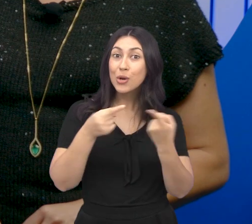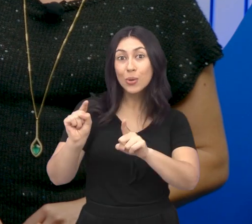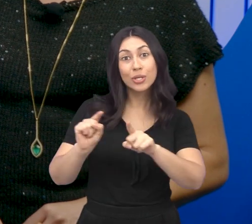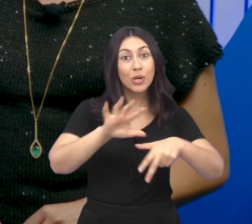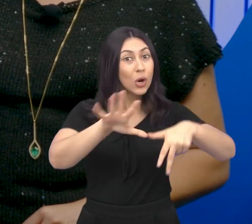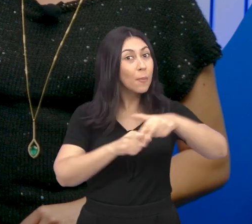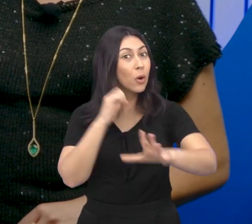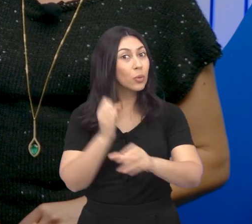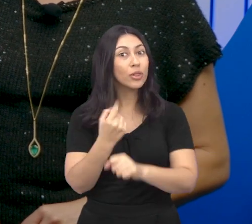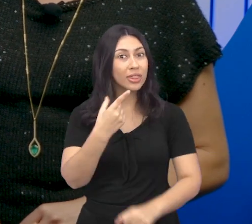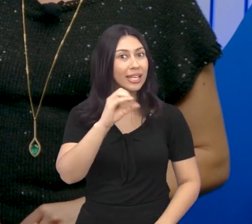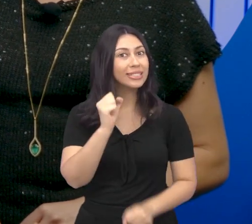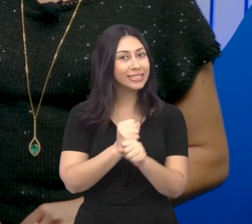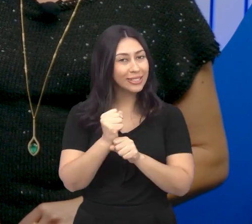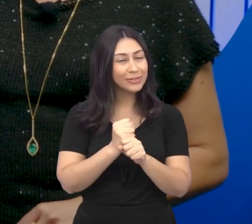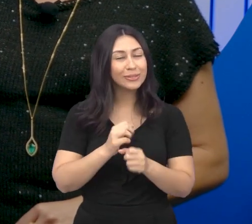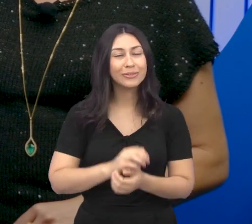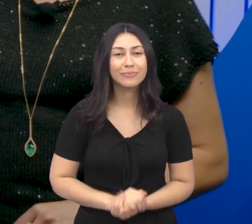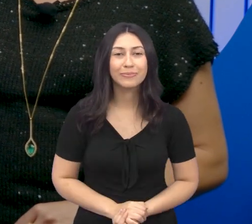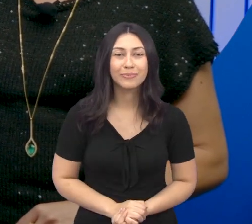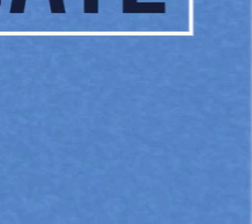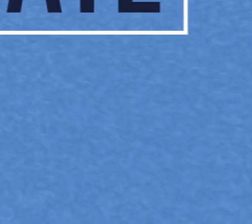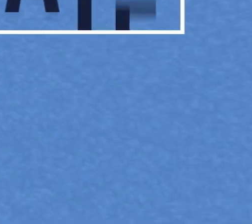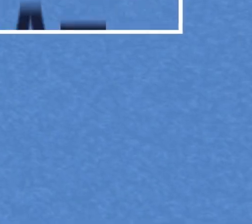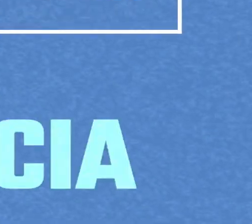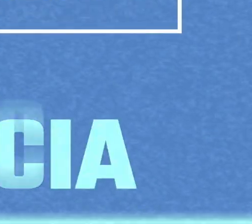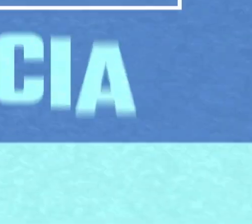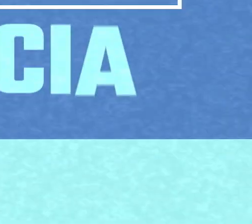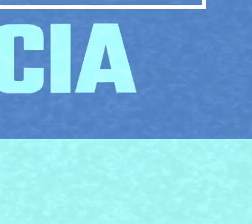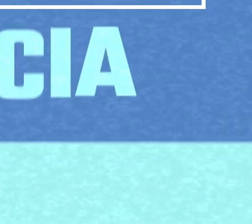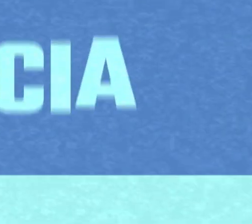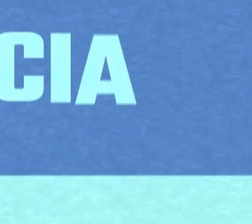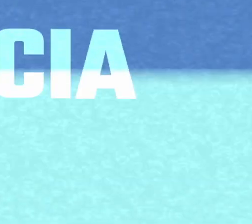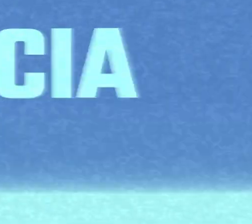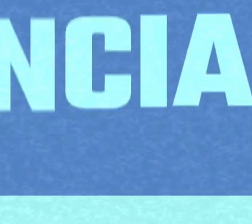que completa 10 anos. É depois do intervalo.